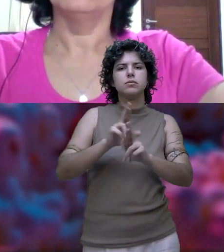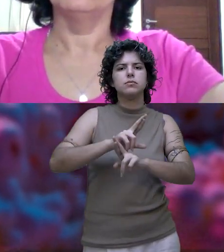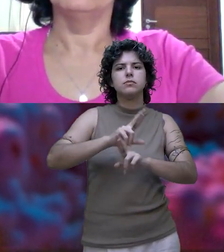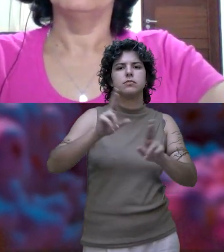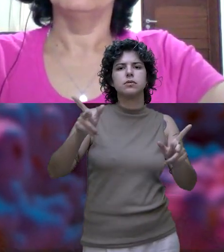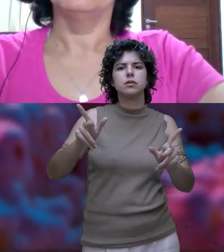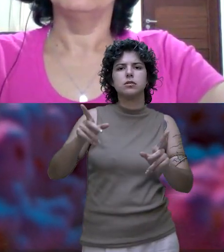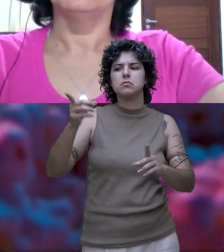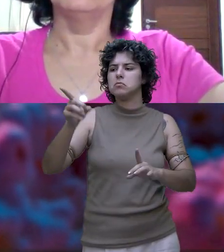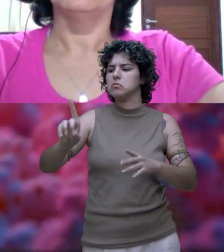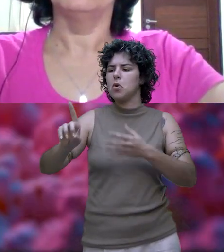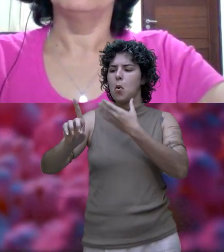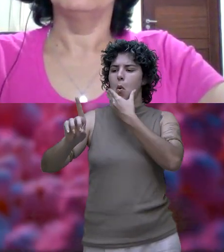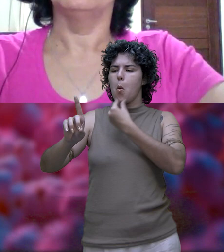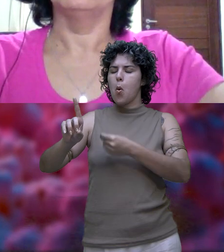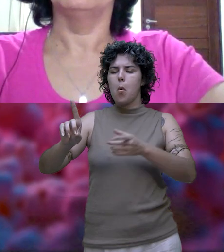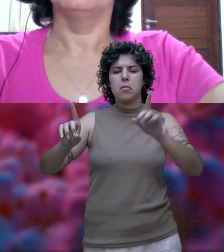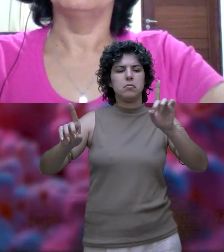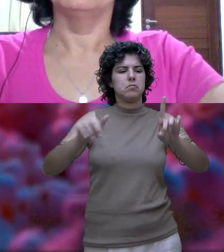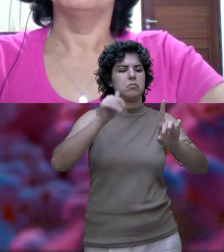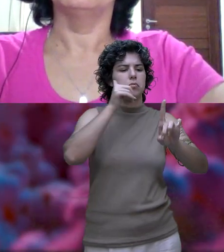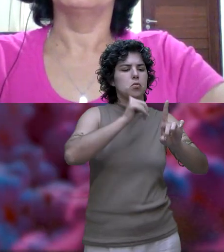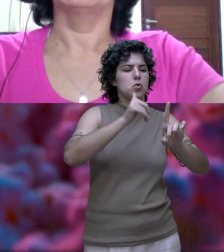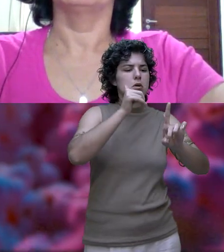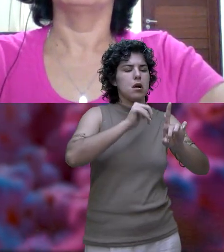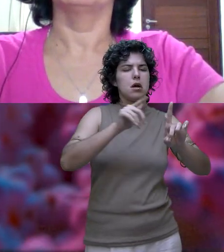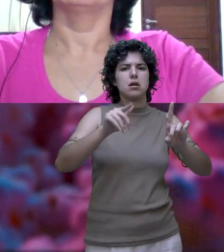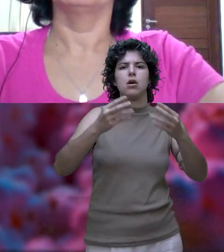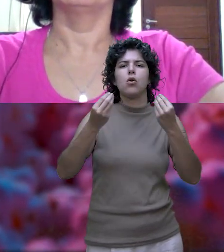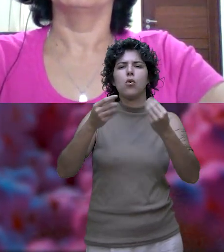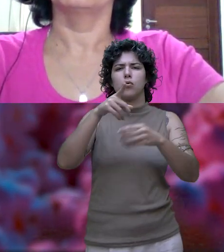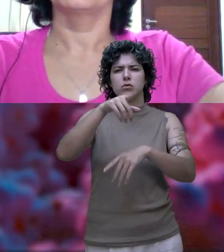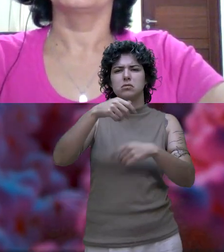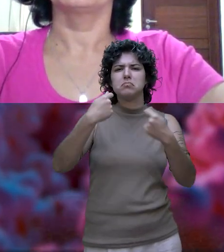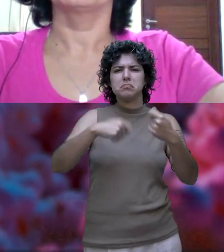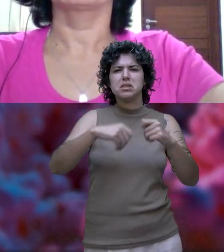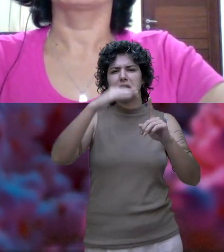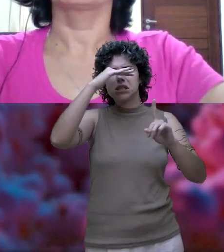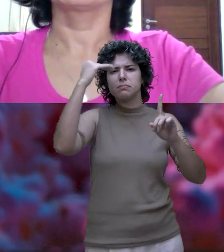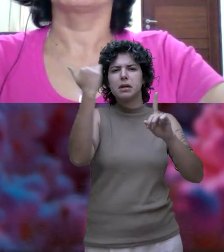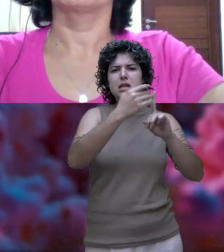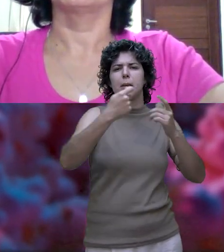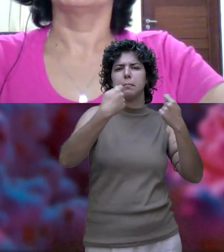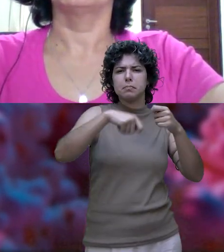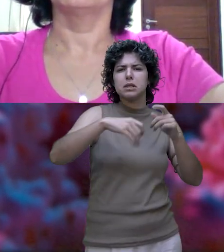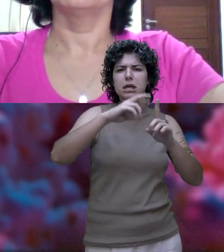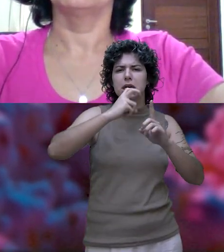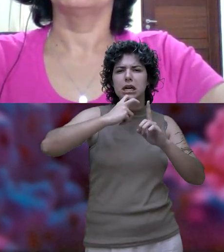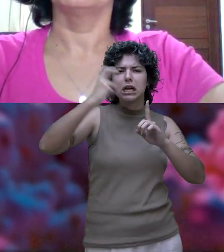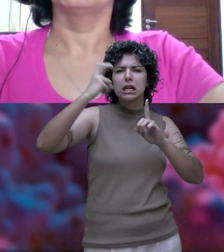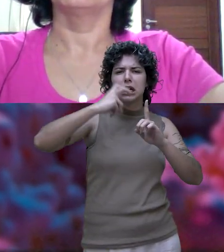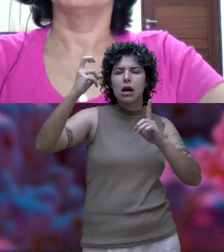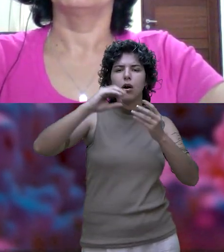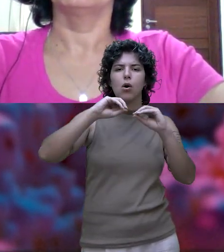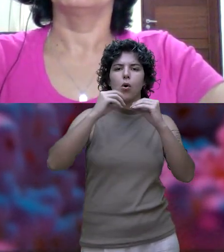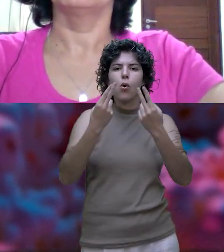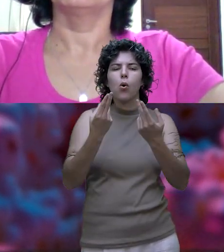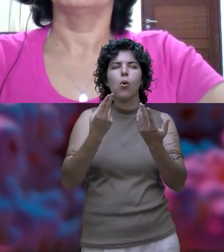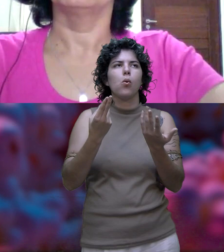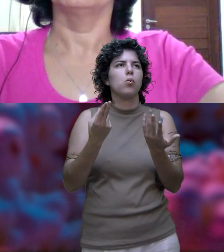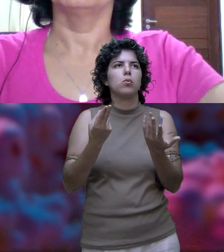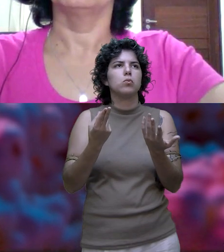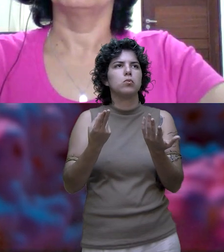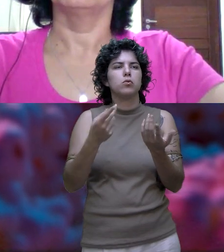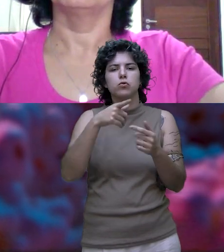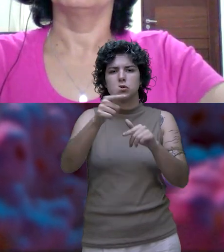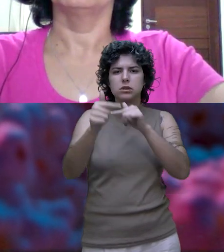Tem que falar grosso mesmo, tem que subir o tom para ser ouvida enquanto diretora por ser mulher? Ou você procura trabalhar só com mulheres